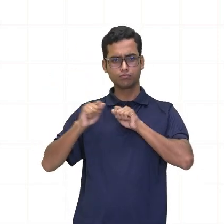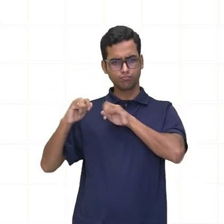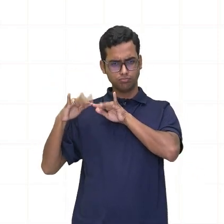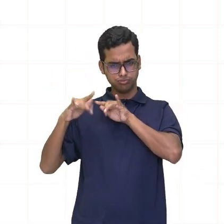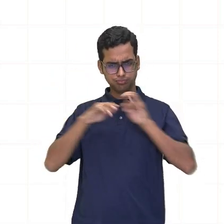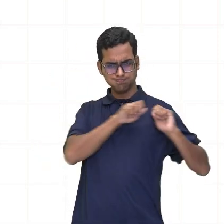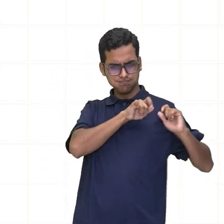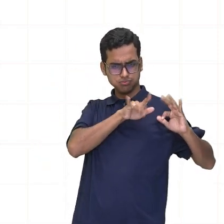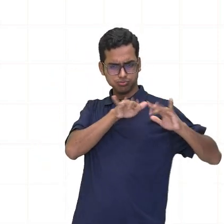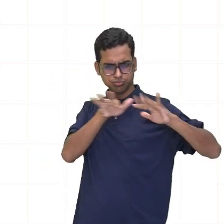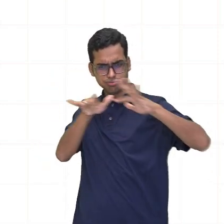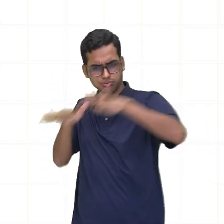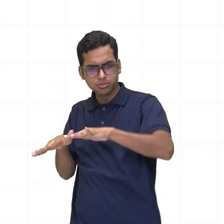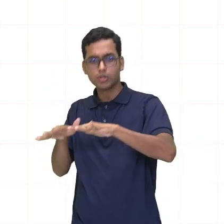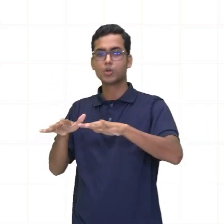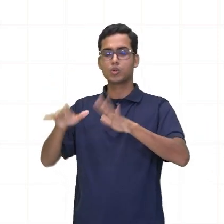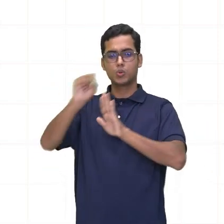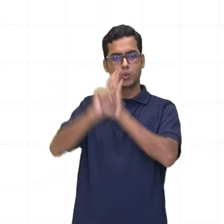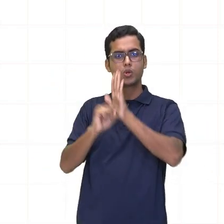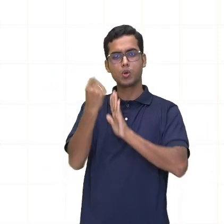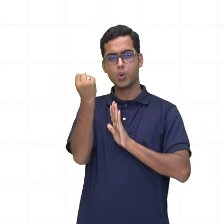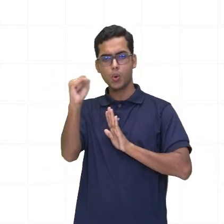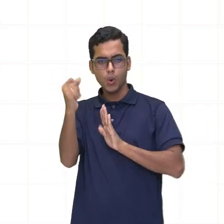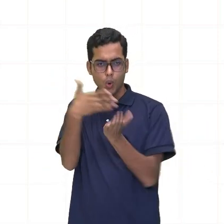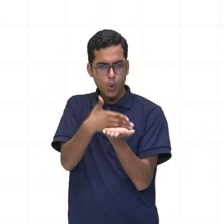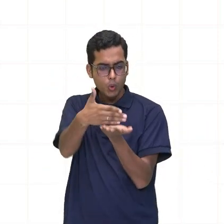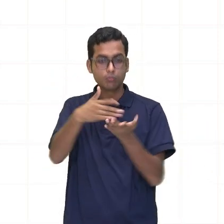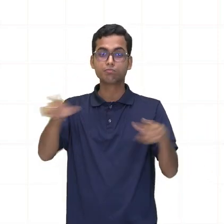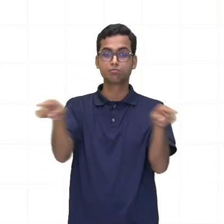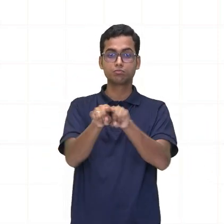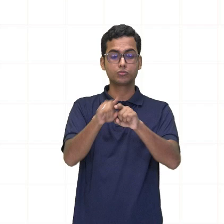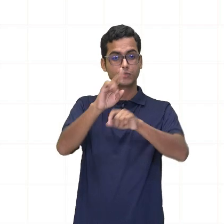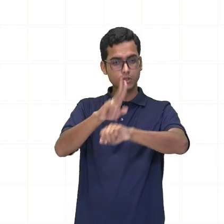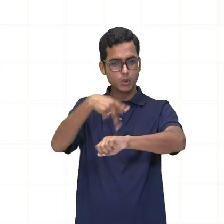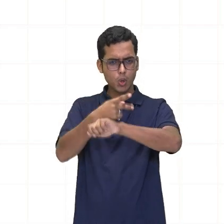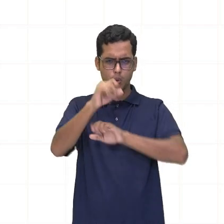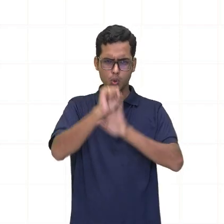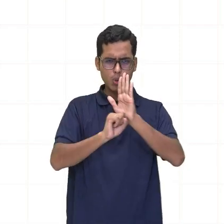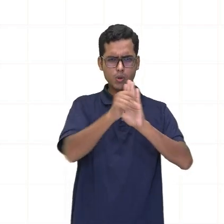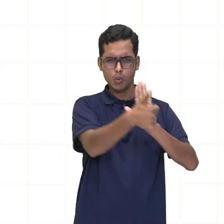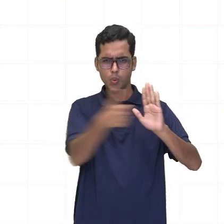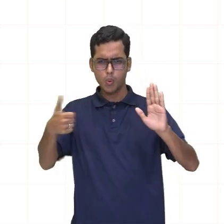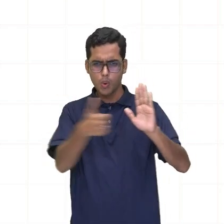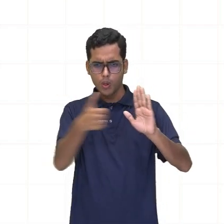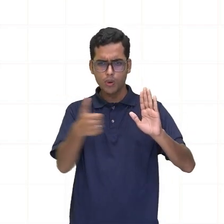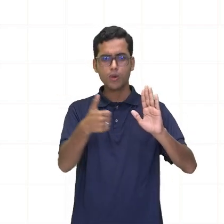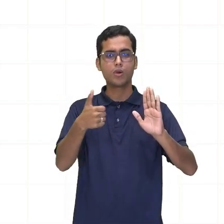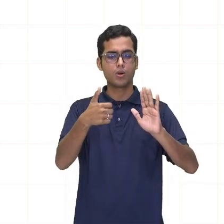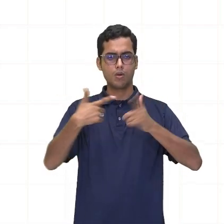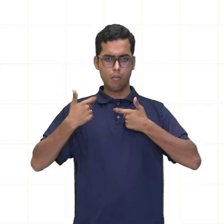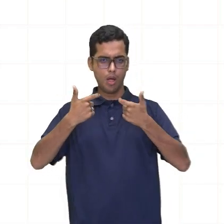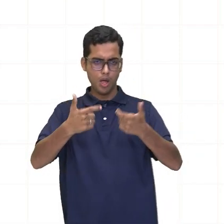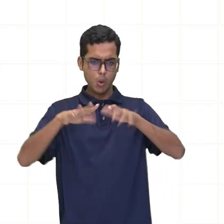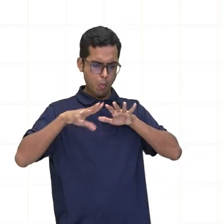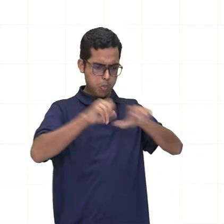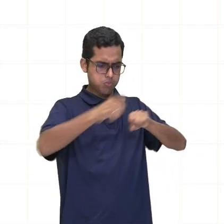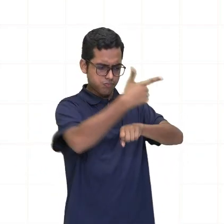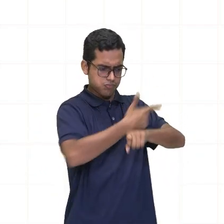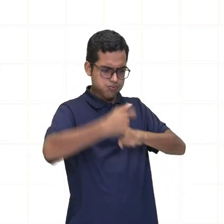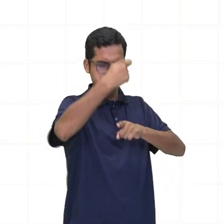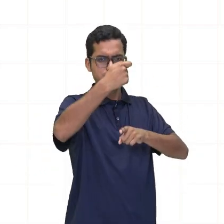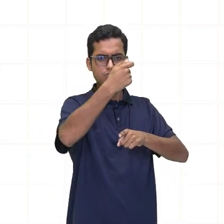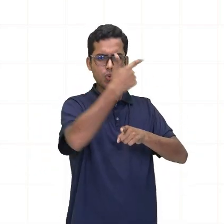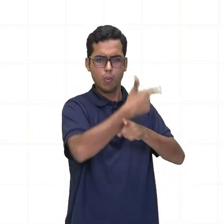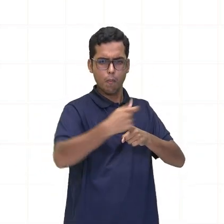do século VIII. Então, a partir do século XI, as guerras de reconquista vão iniciar,